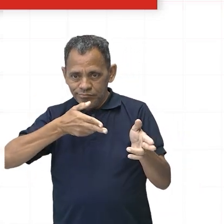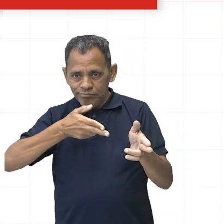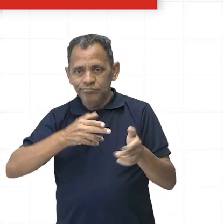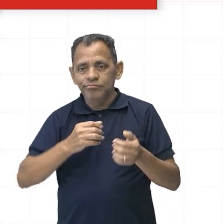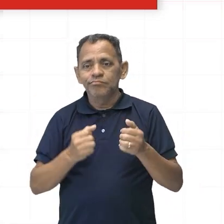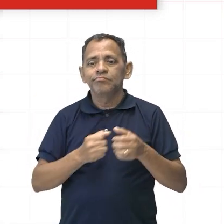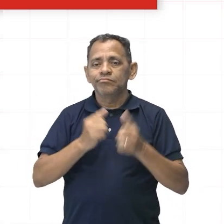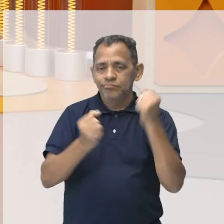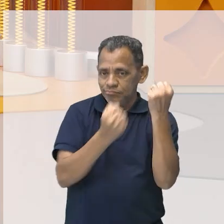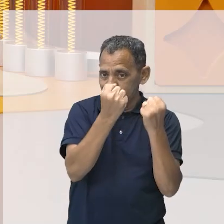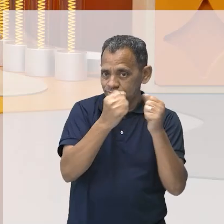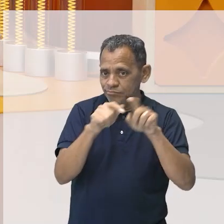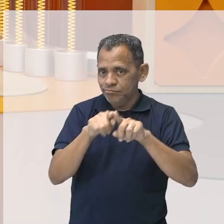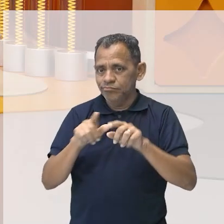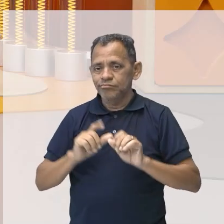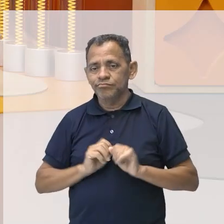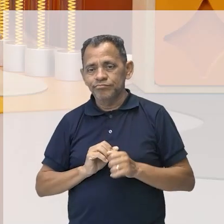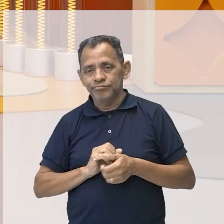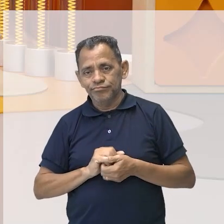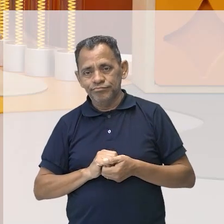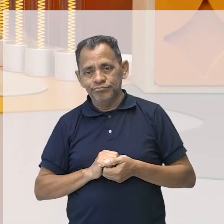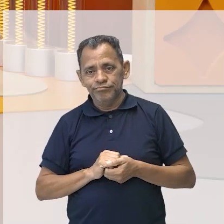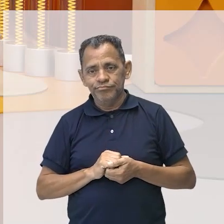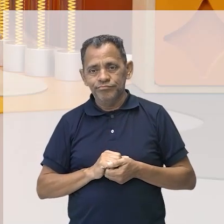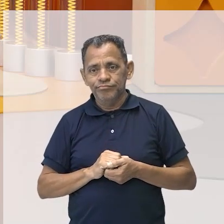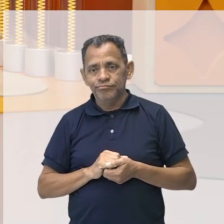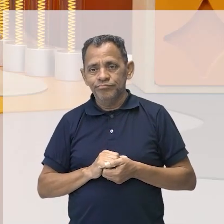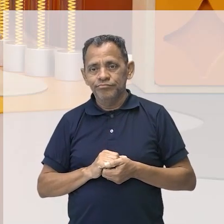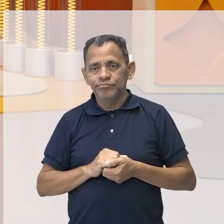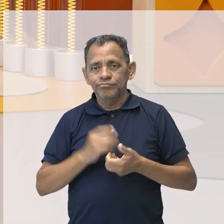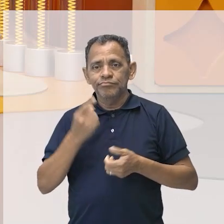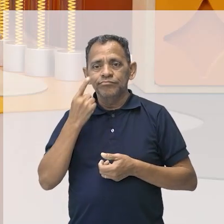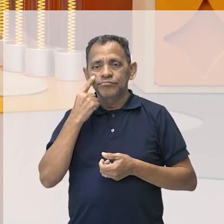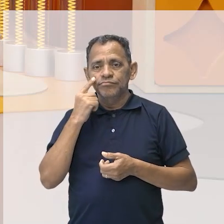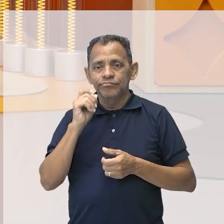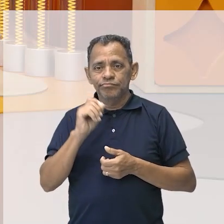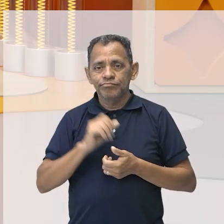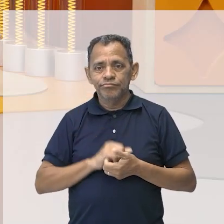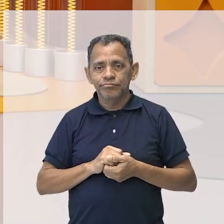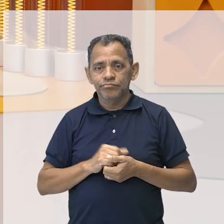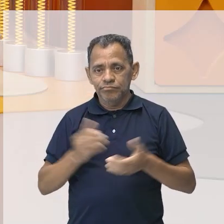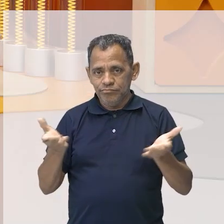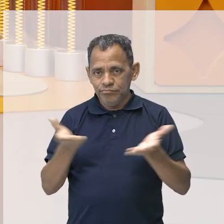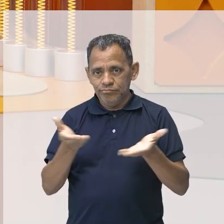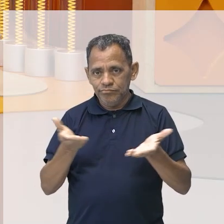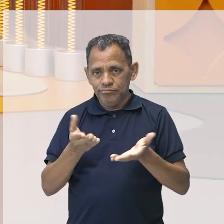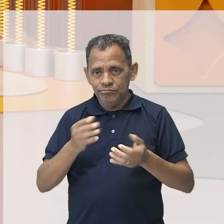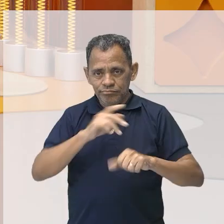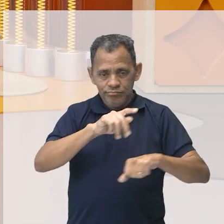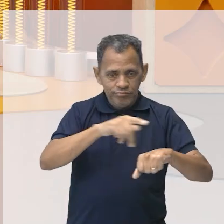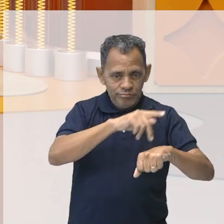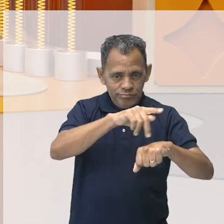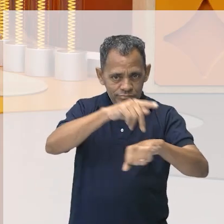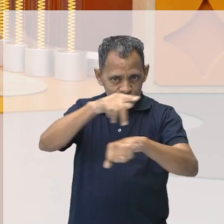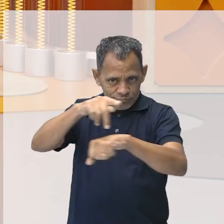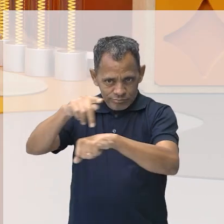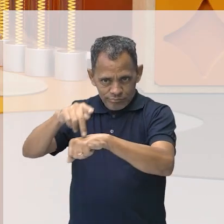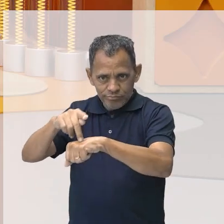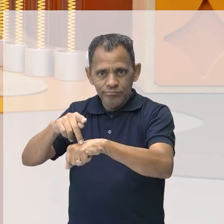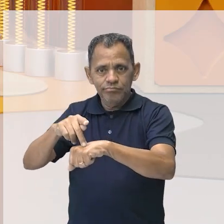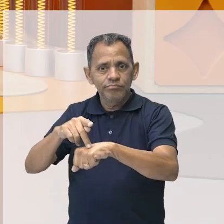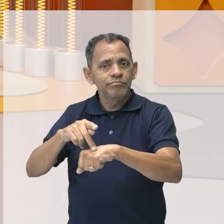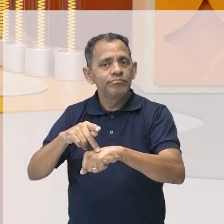lá da Rússia, tá bom? Então, gente, a gente observa, né, que hoje em dia os países eles estão em